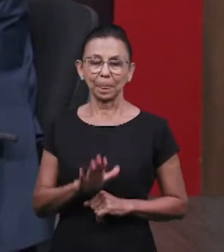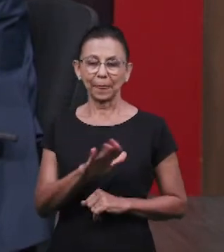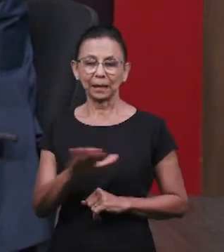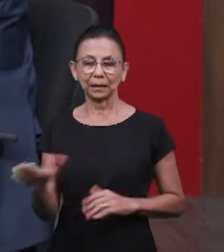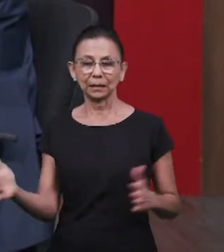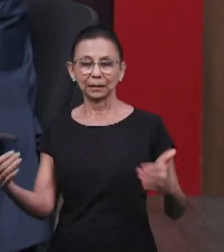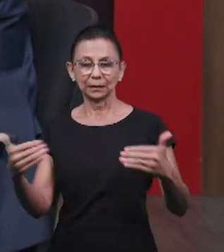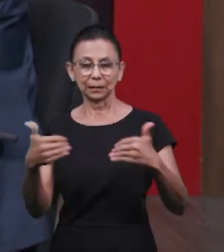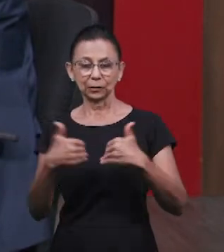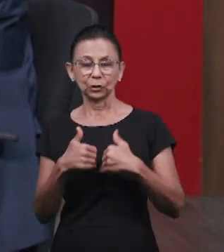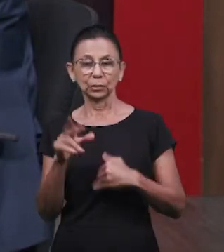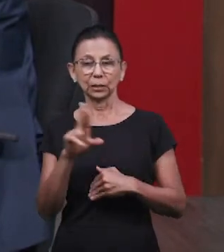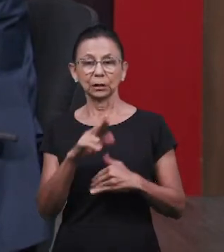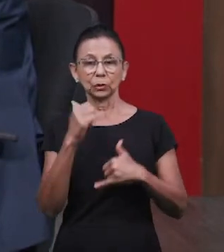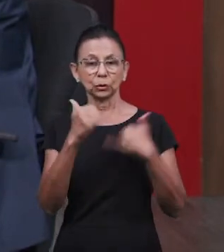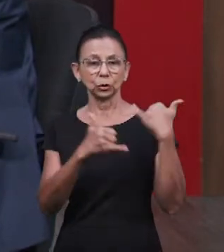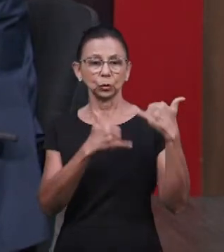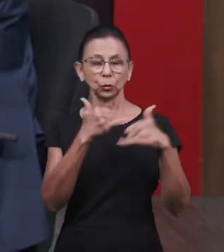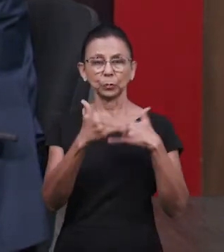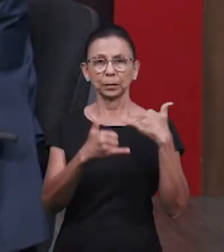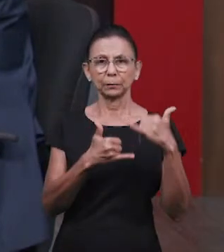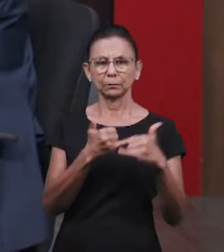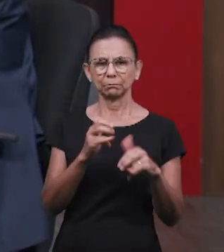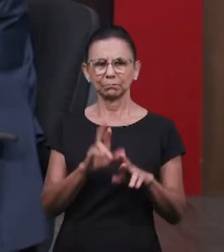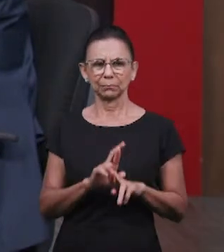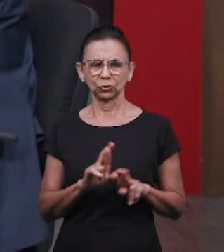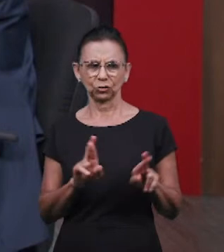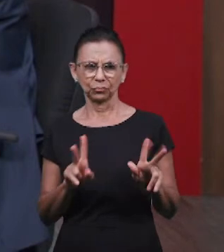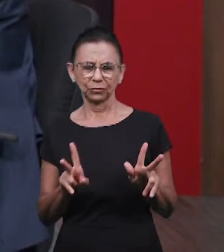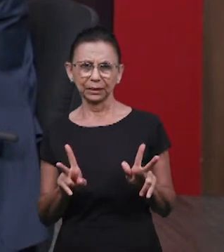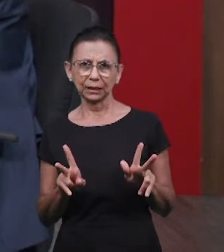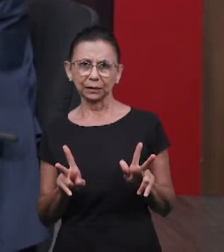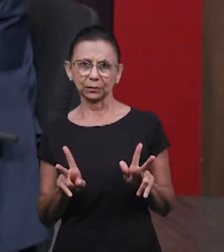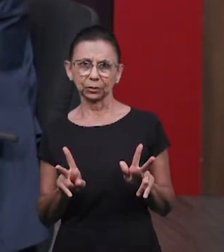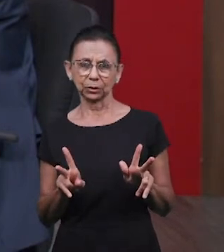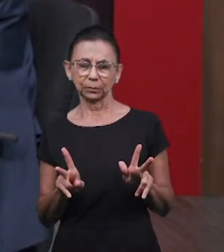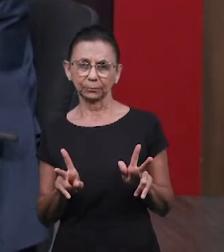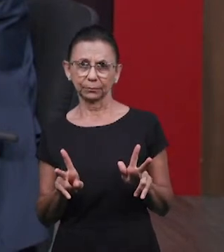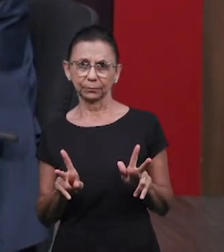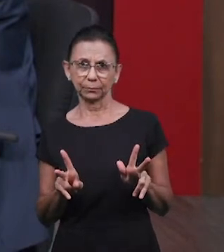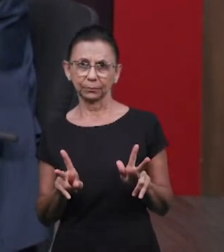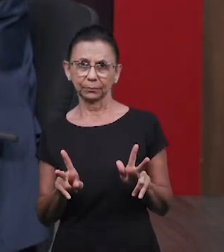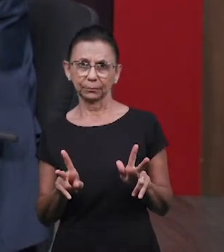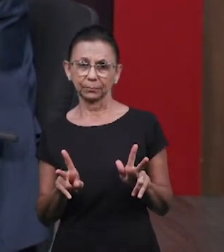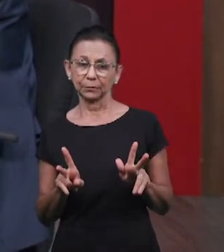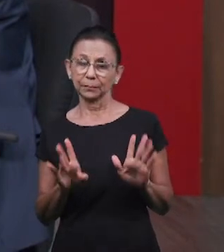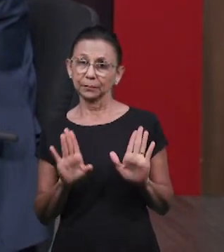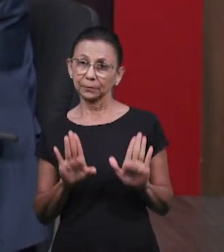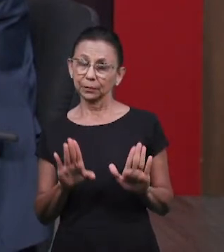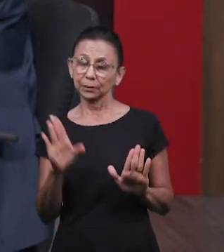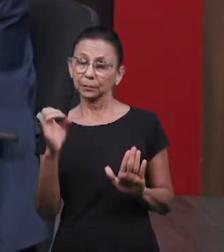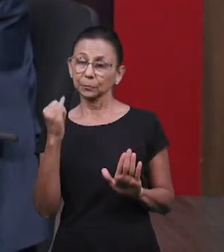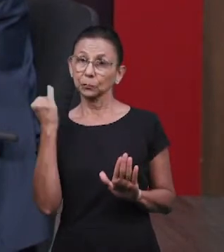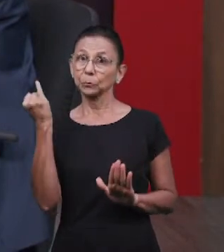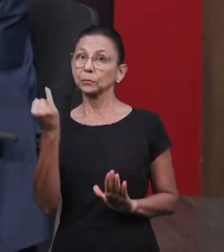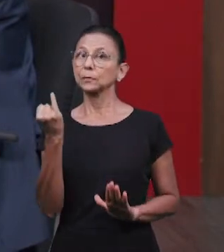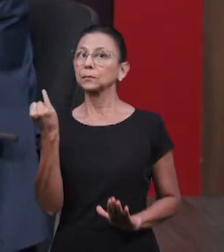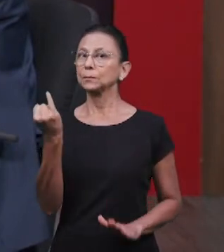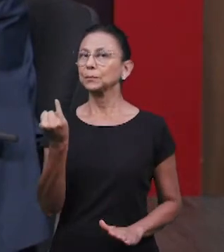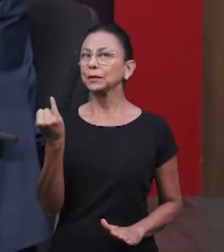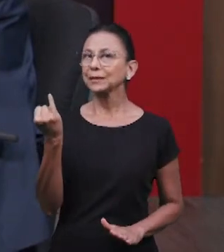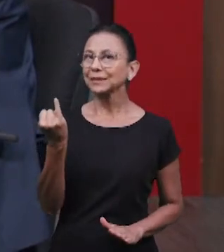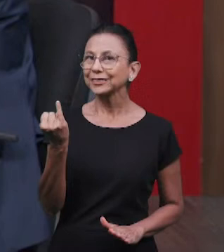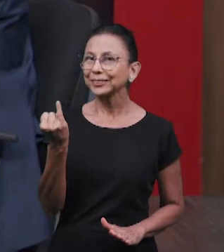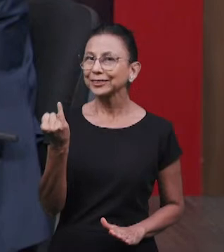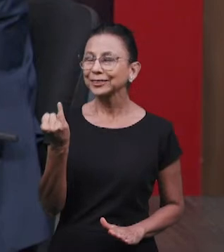autismo, ele usa o brinquedo da forma não convencional. Então esse é um ponto